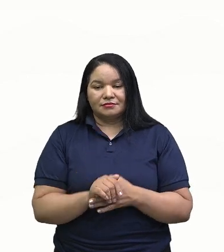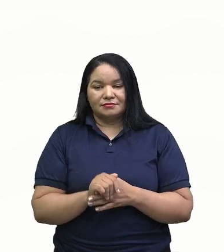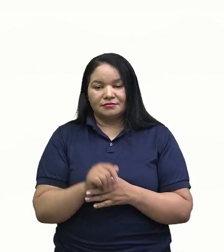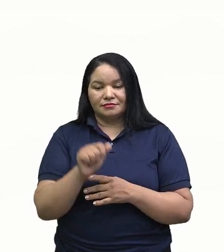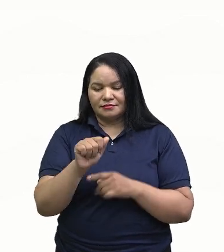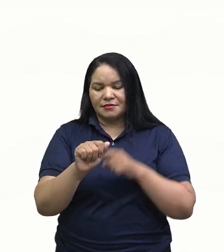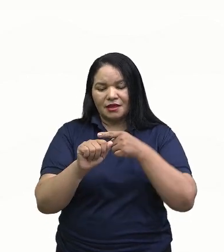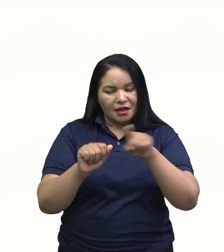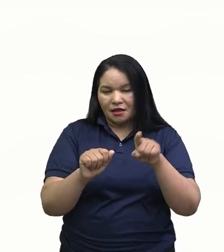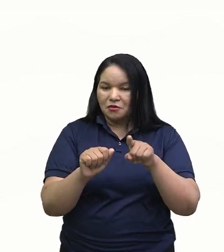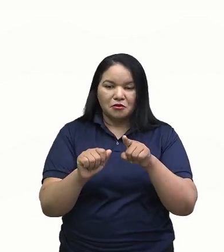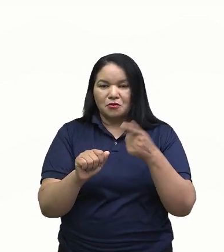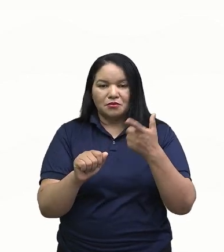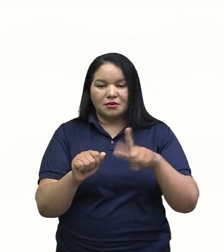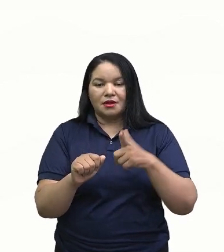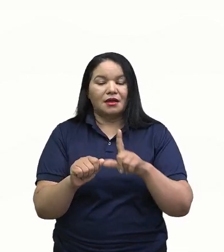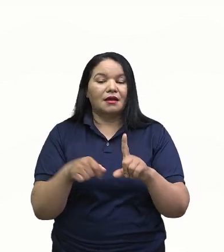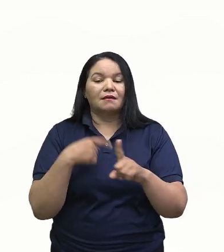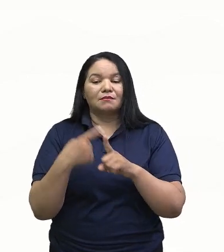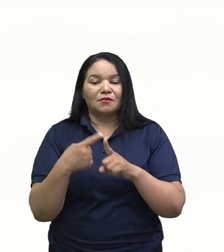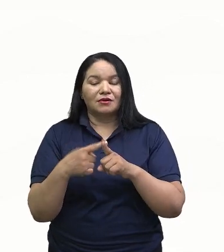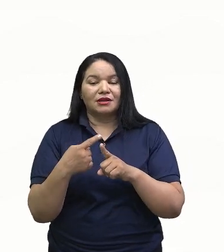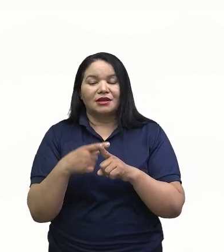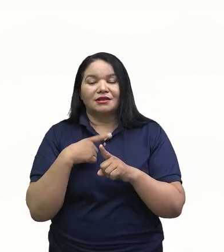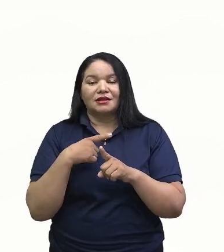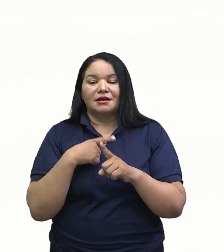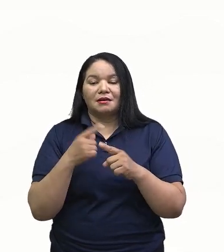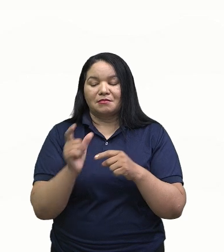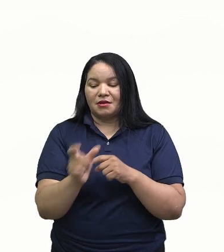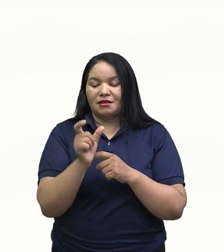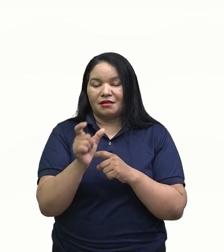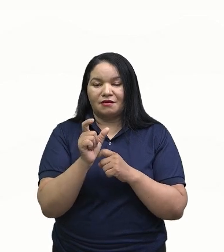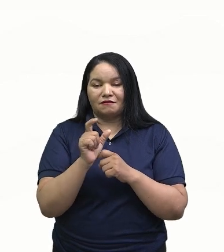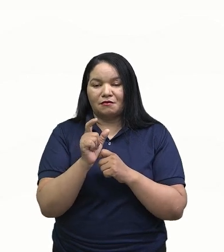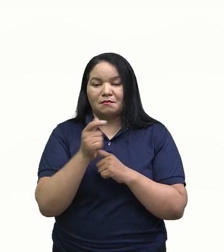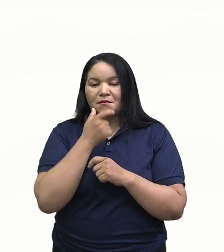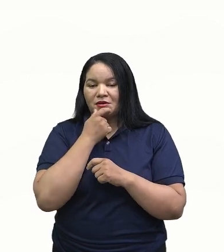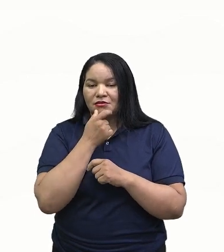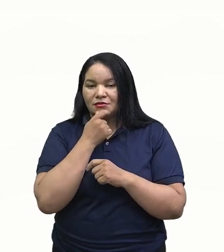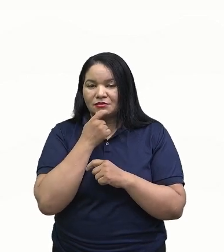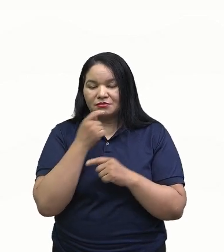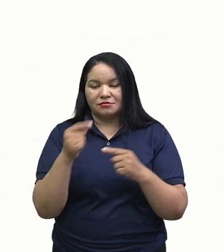aqui. Por quê? Porque eu tenho uma palavra no masculino, né?